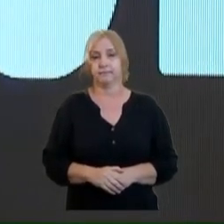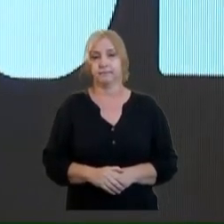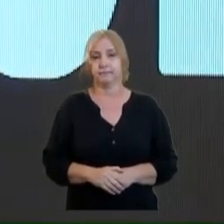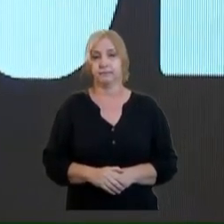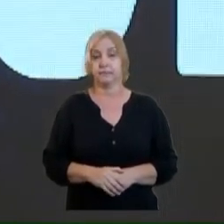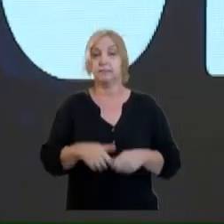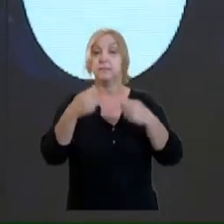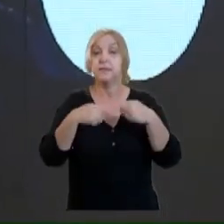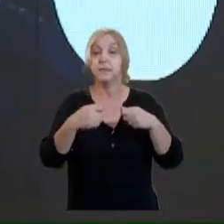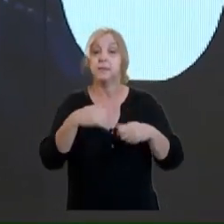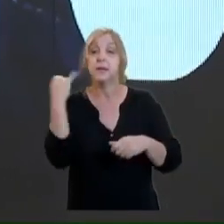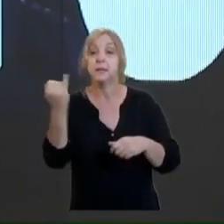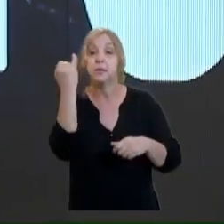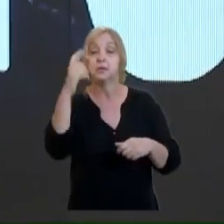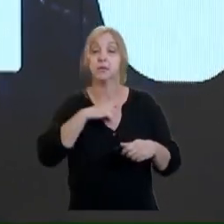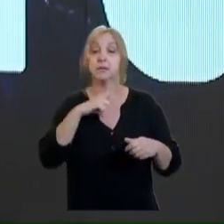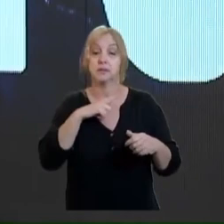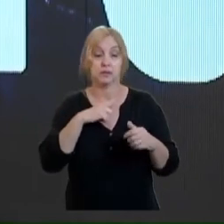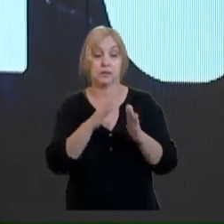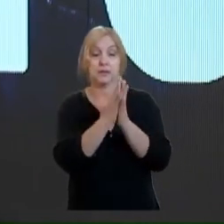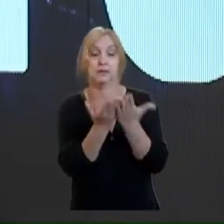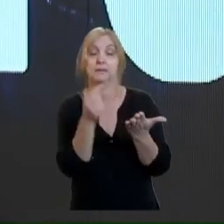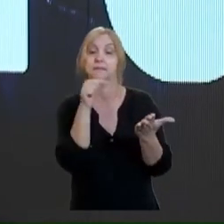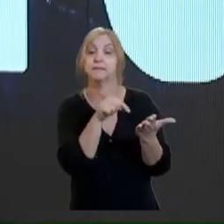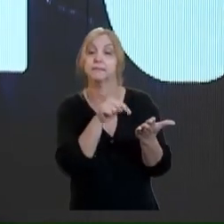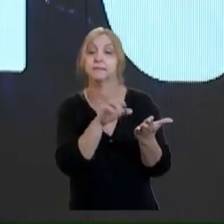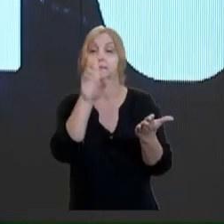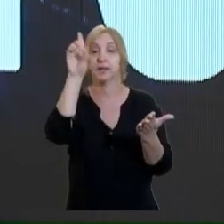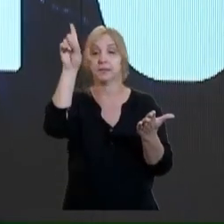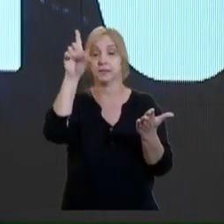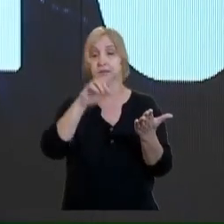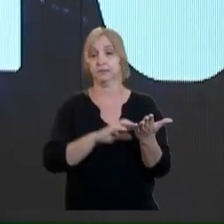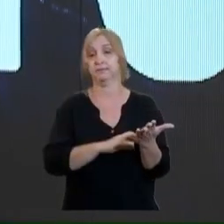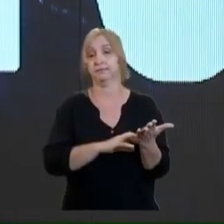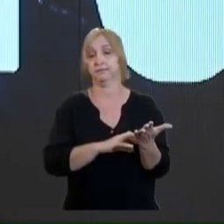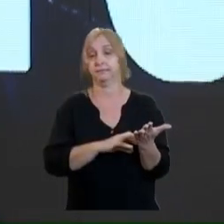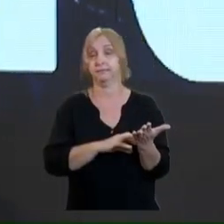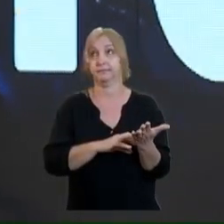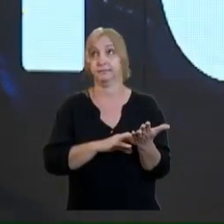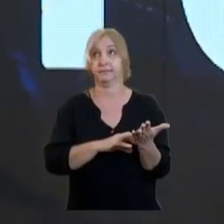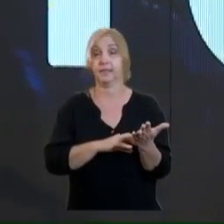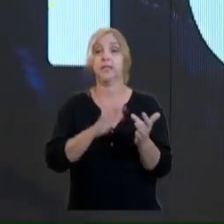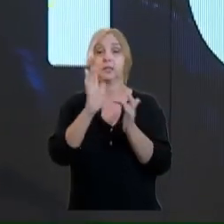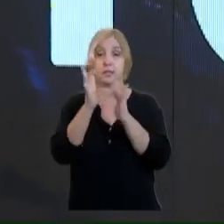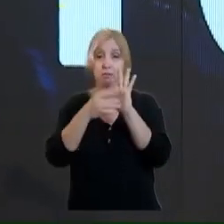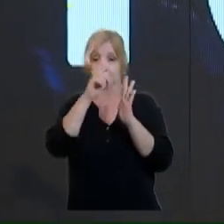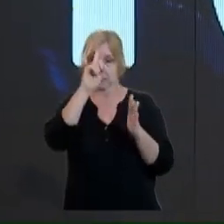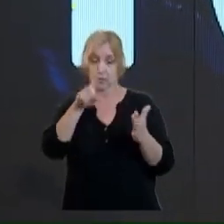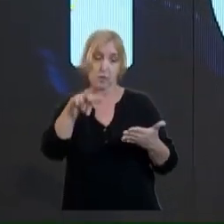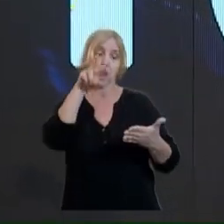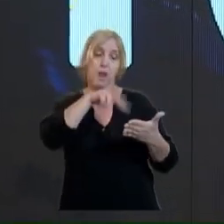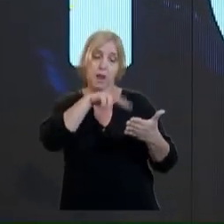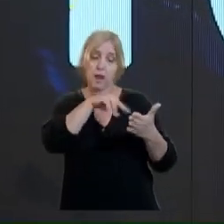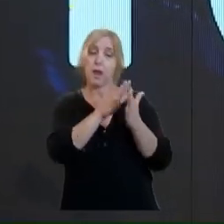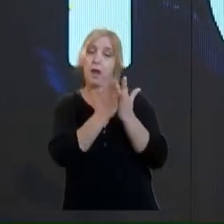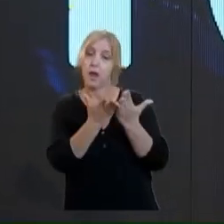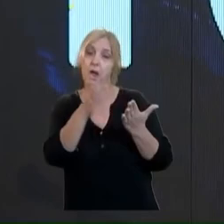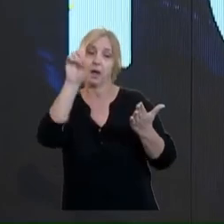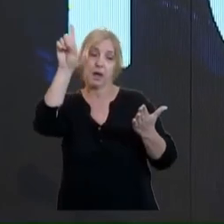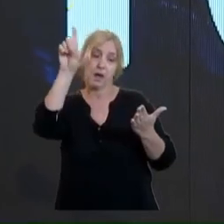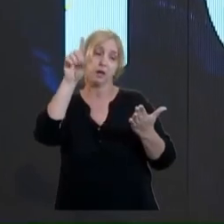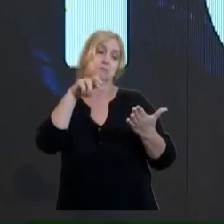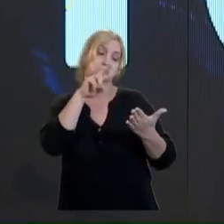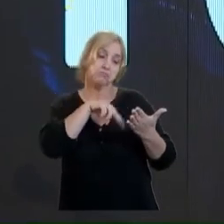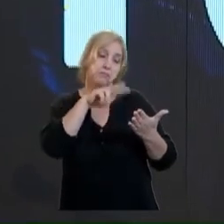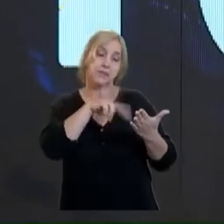Mas nós temos que ter isso aqui, Bíblia. Jesus disse: examinai as Escrituras, porque vós julgais ter